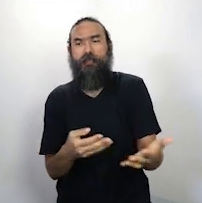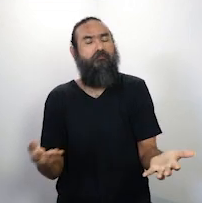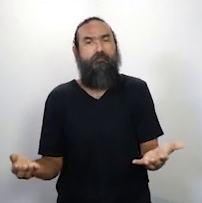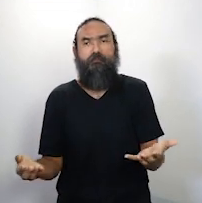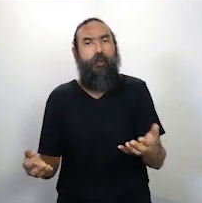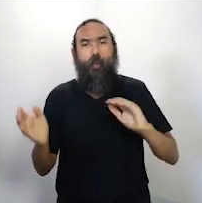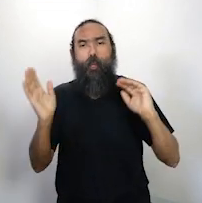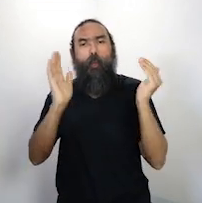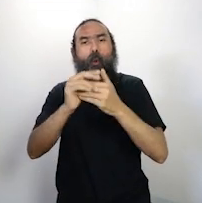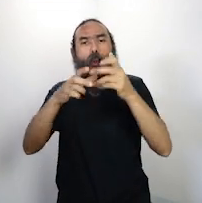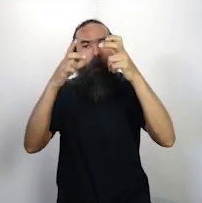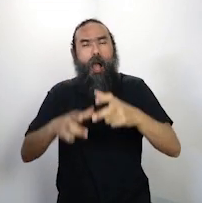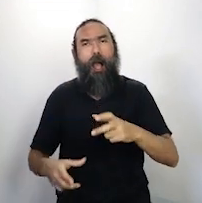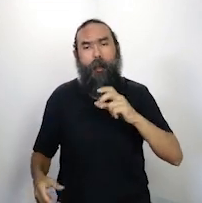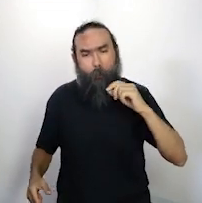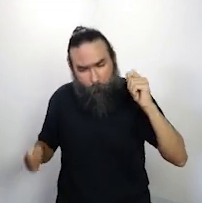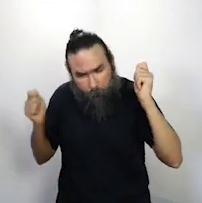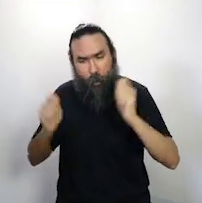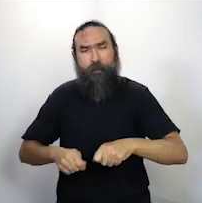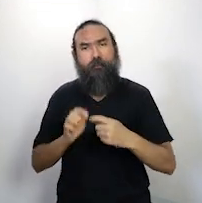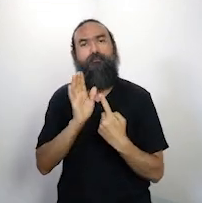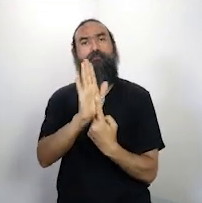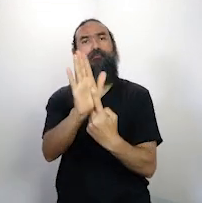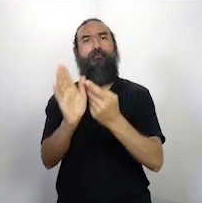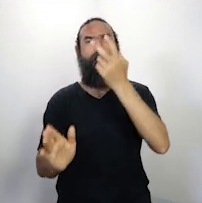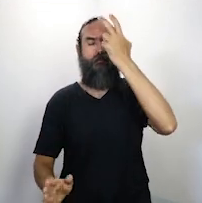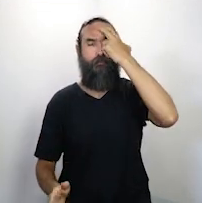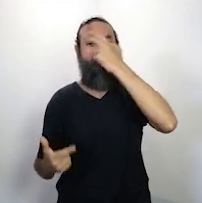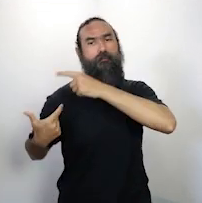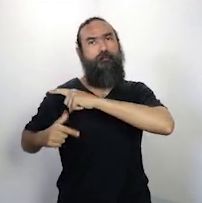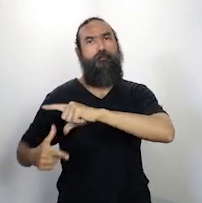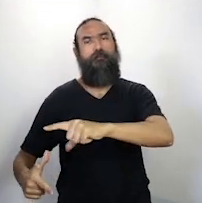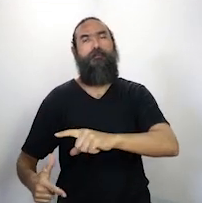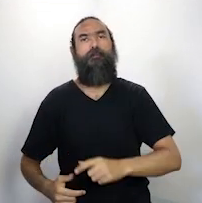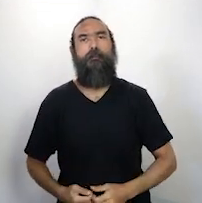possível. E estamos.